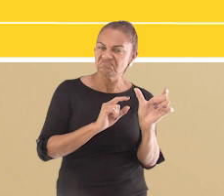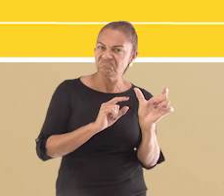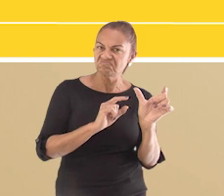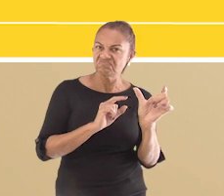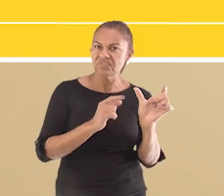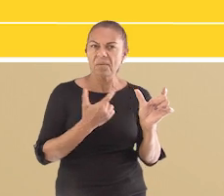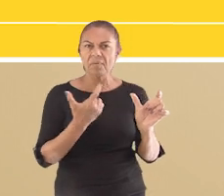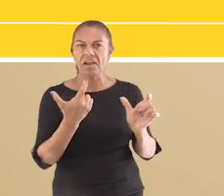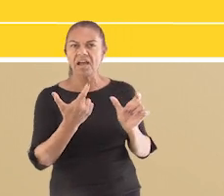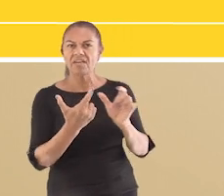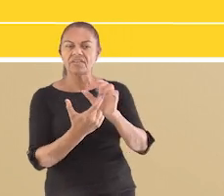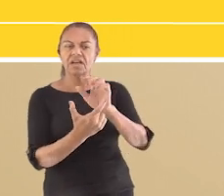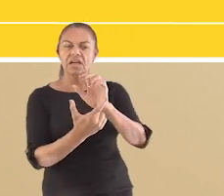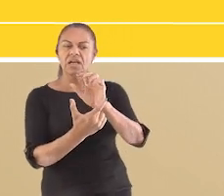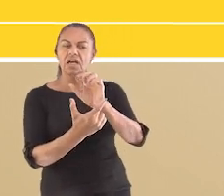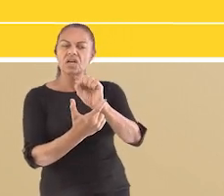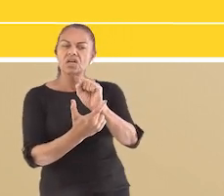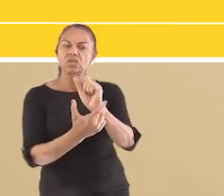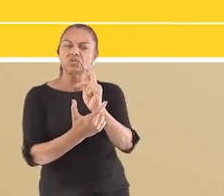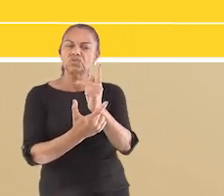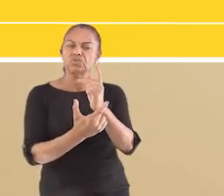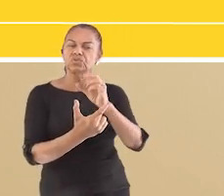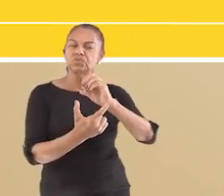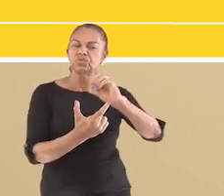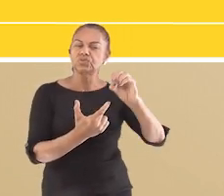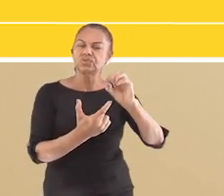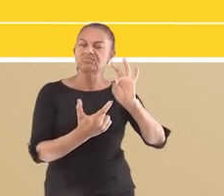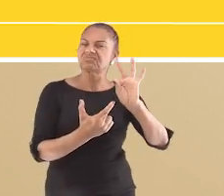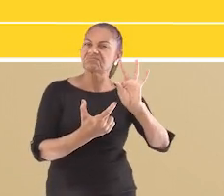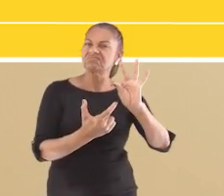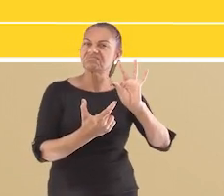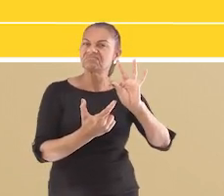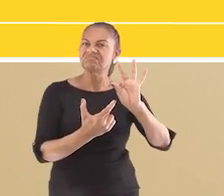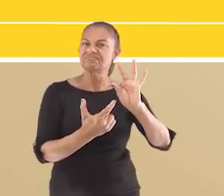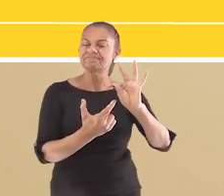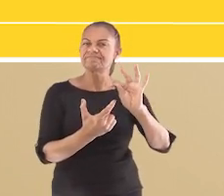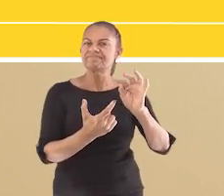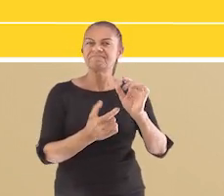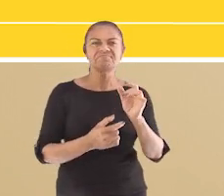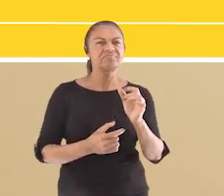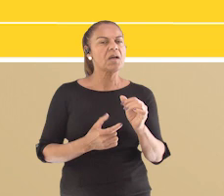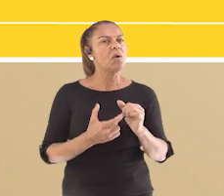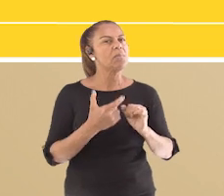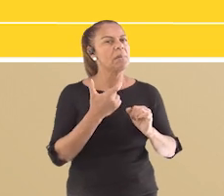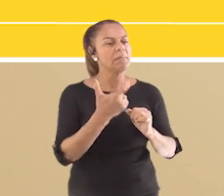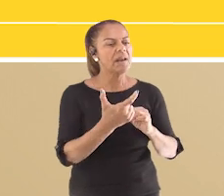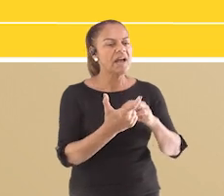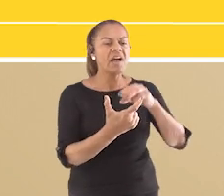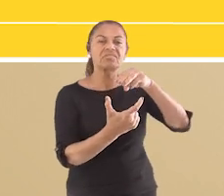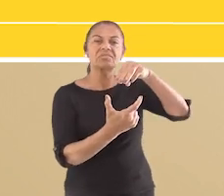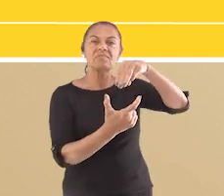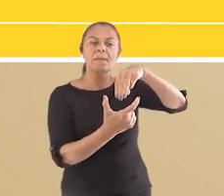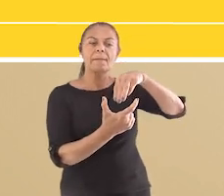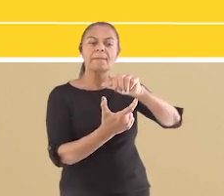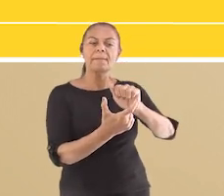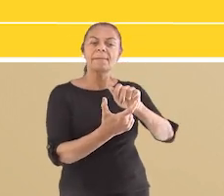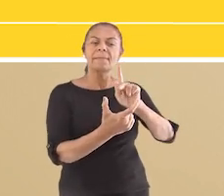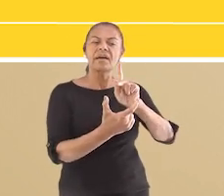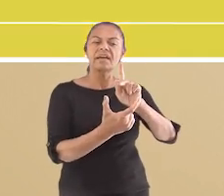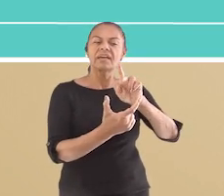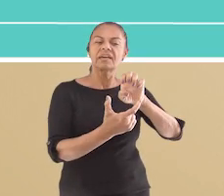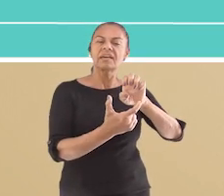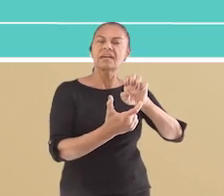lá? Imputei, mas só depois realizei uma coisa. Shoot! O superávit está over, muito acima do